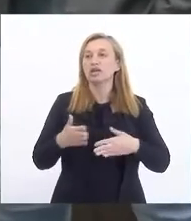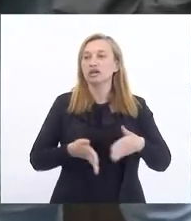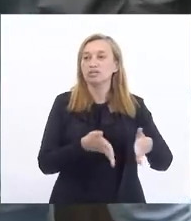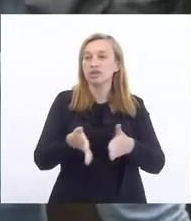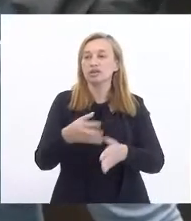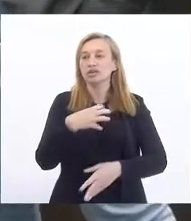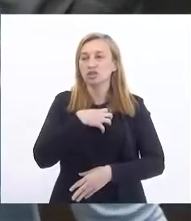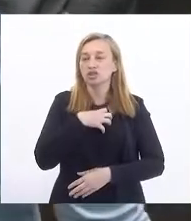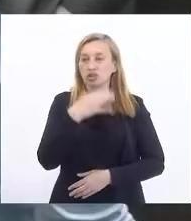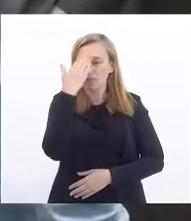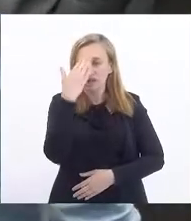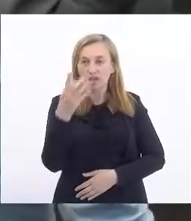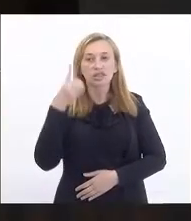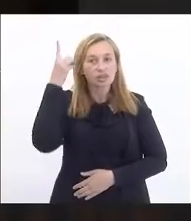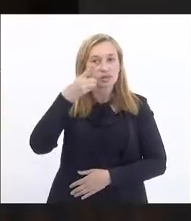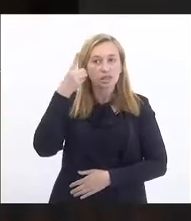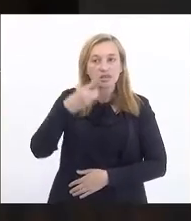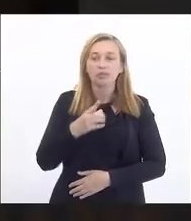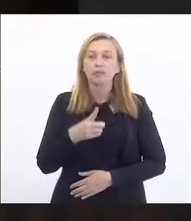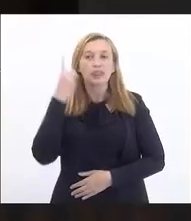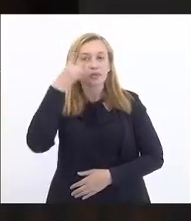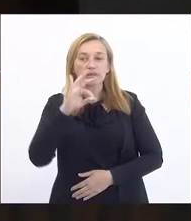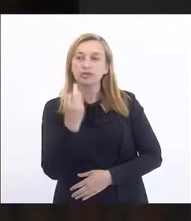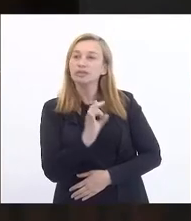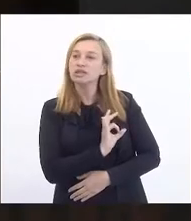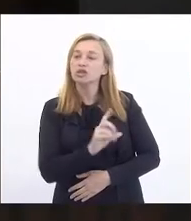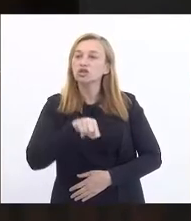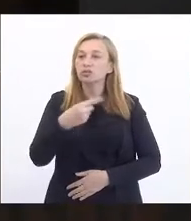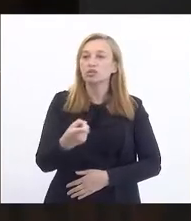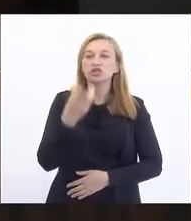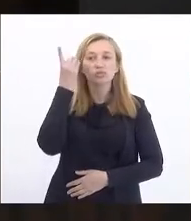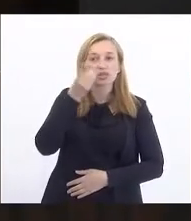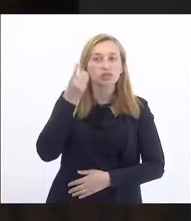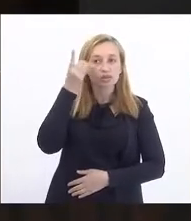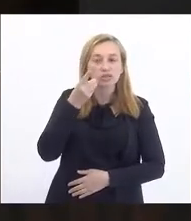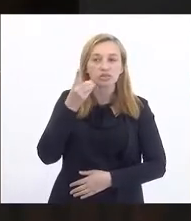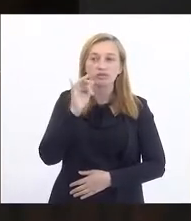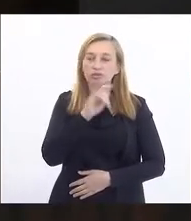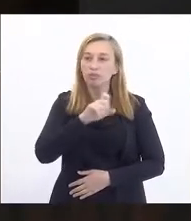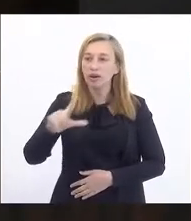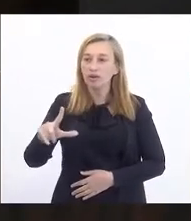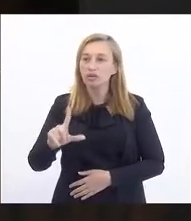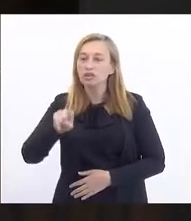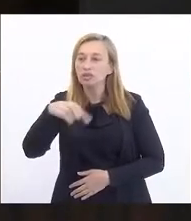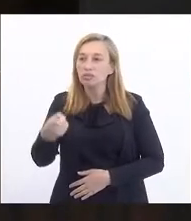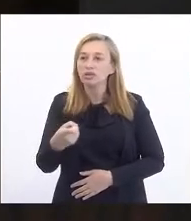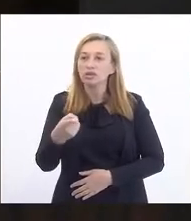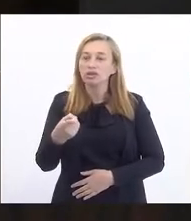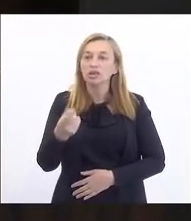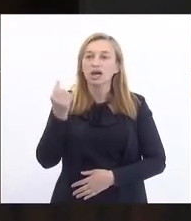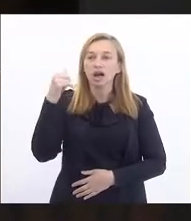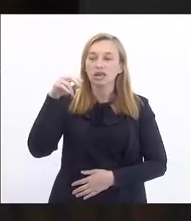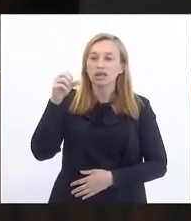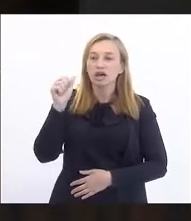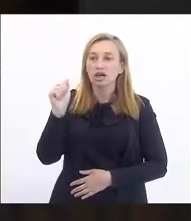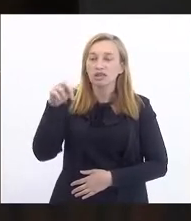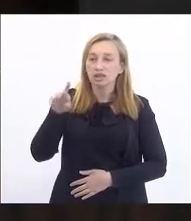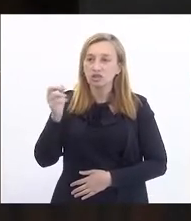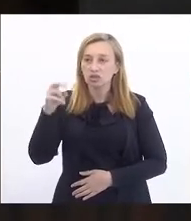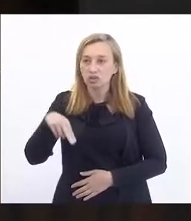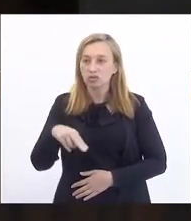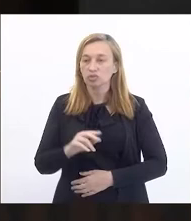obrigada deputado deputada Marta Rocha logo em seguida deputado Felipe Pobel e deputado Anderson Moraes